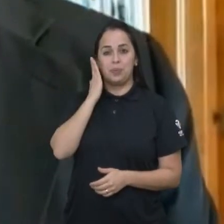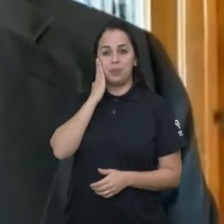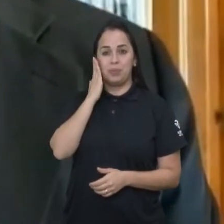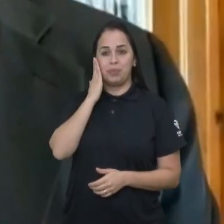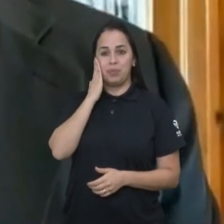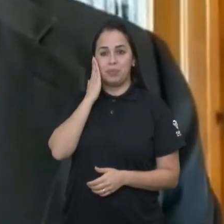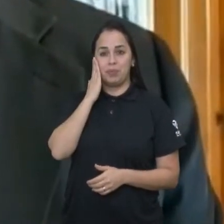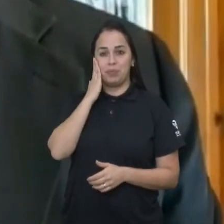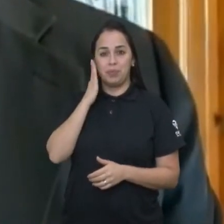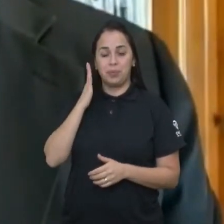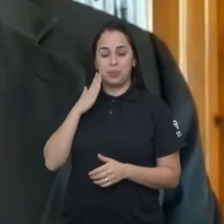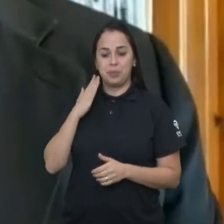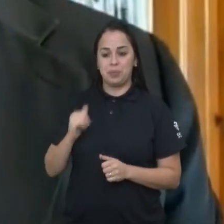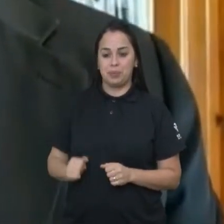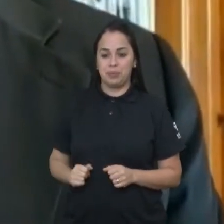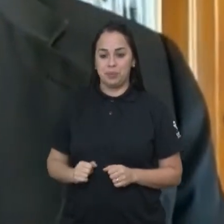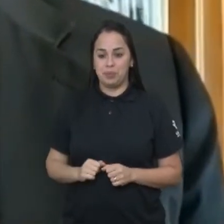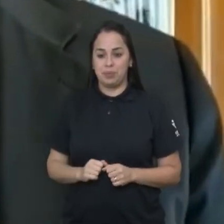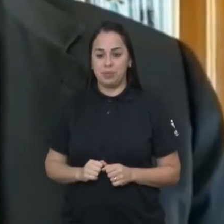a receber